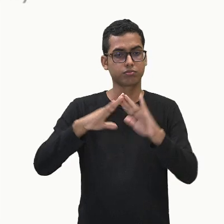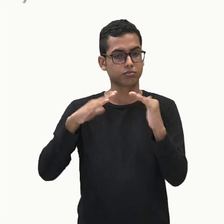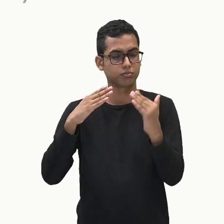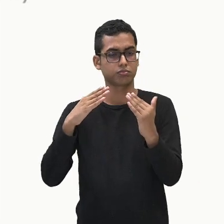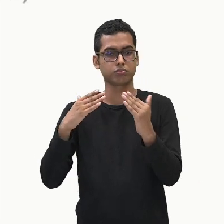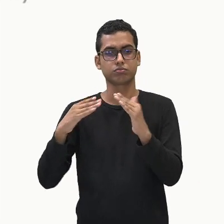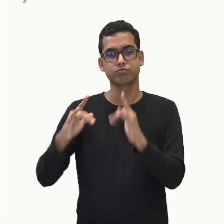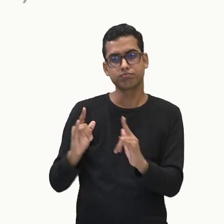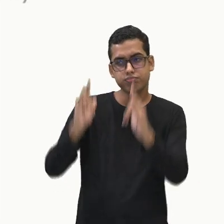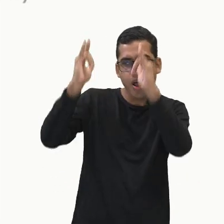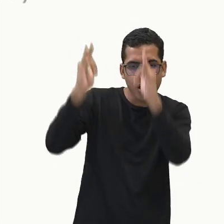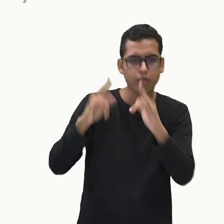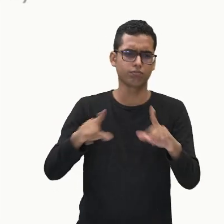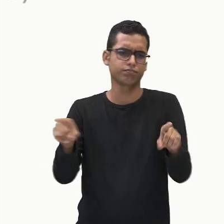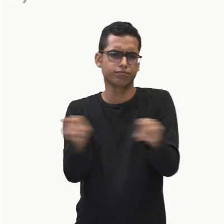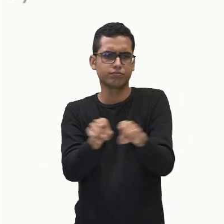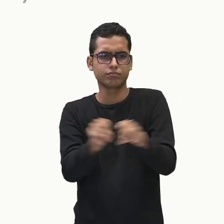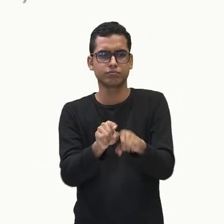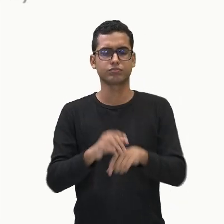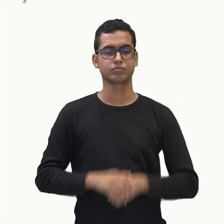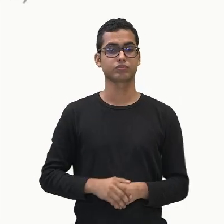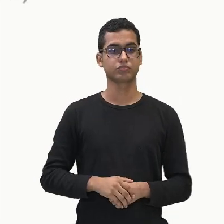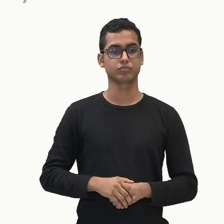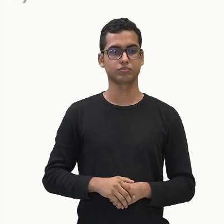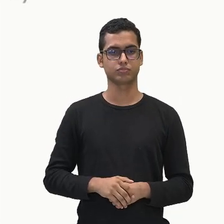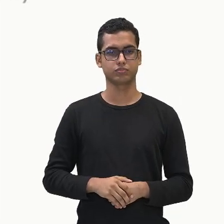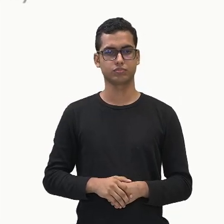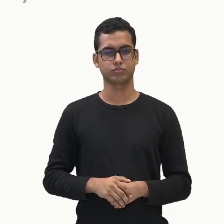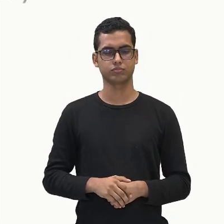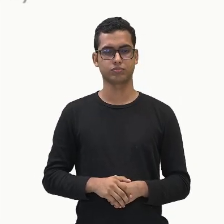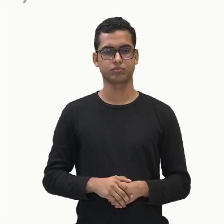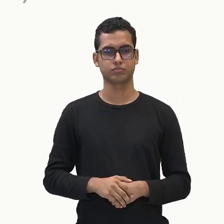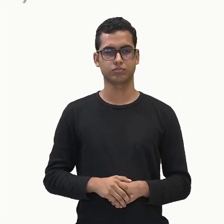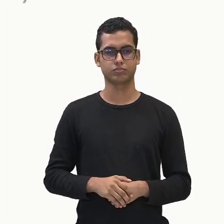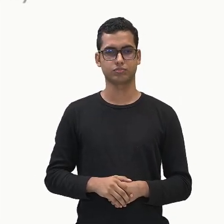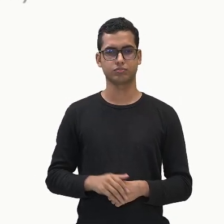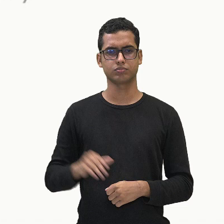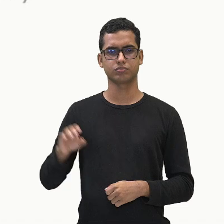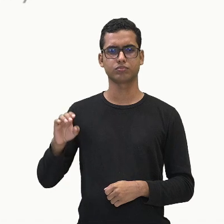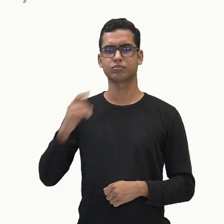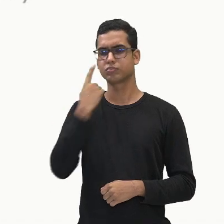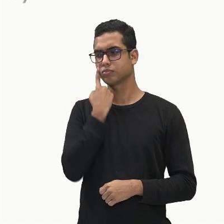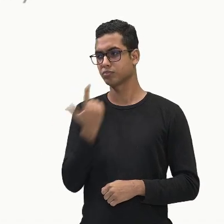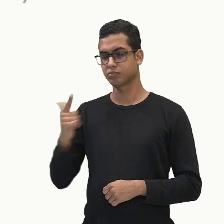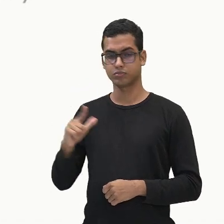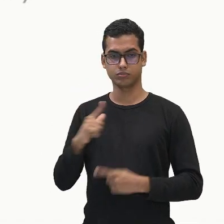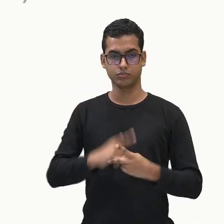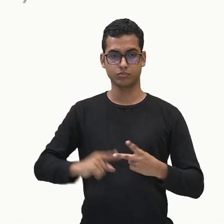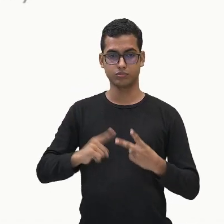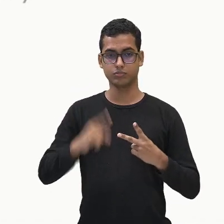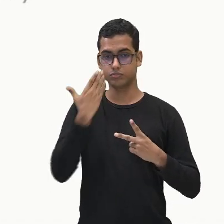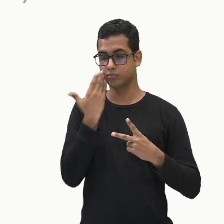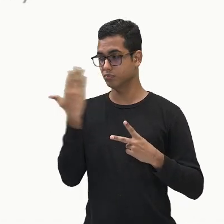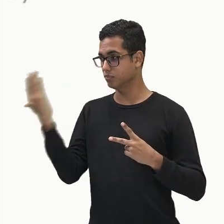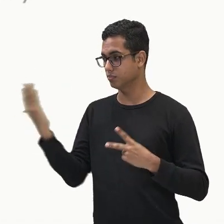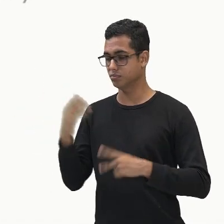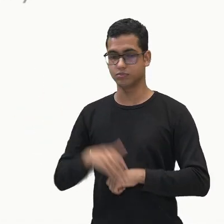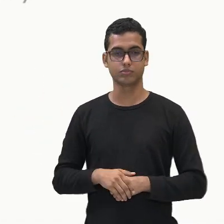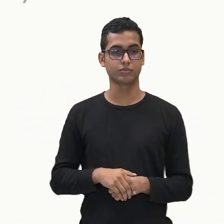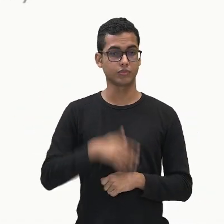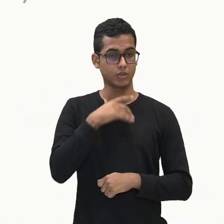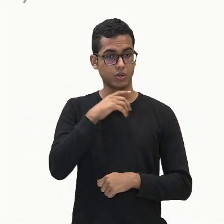eletricista, que é a pessoa que trabalha fazendo instalações elétricas. Então, vai cuidar de toda essa